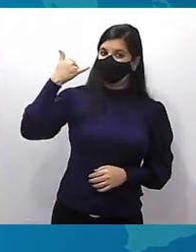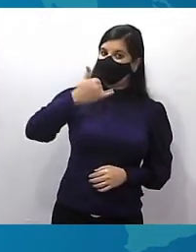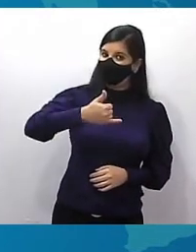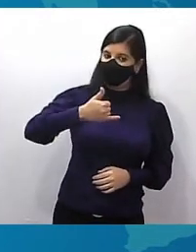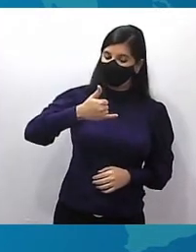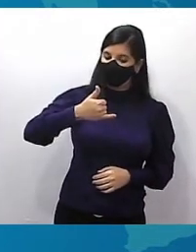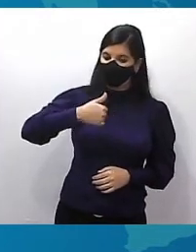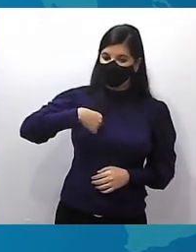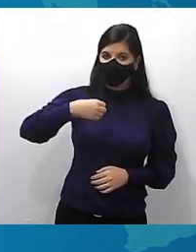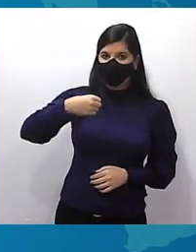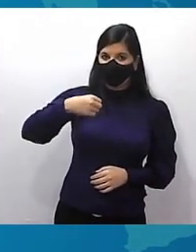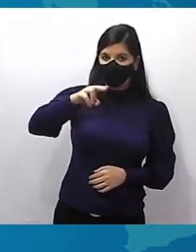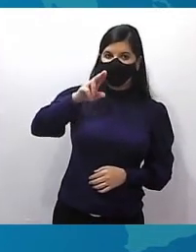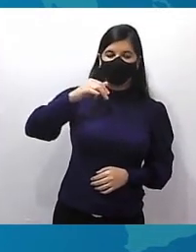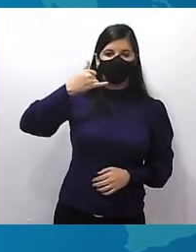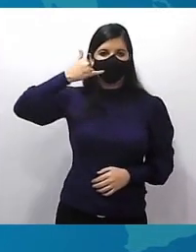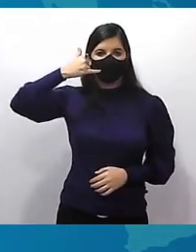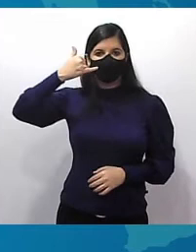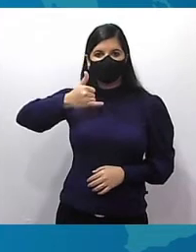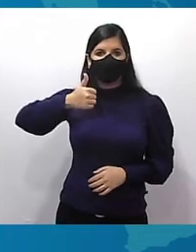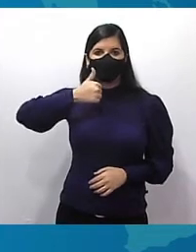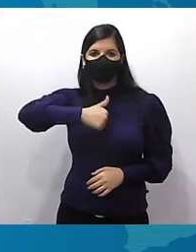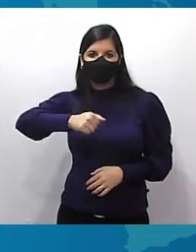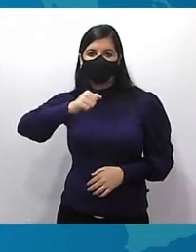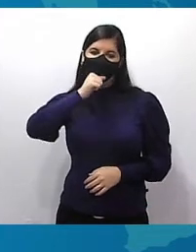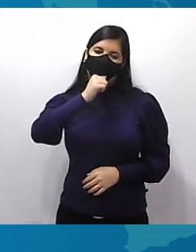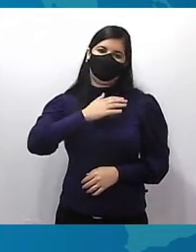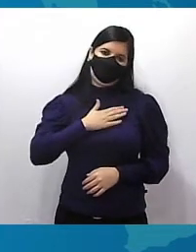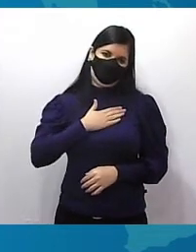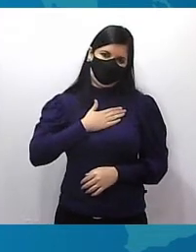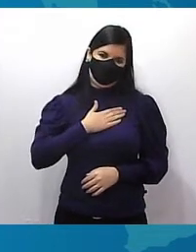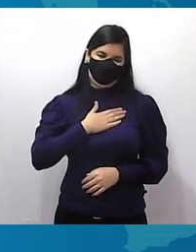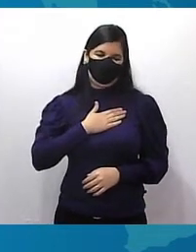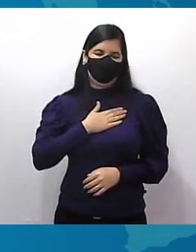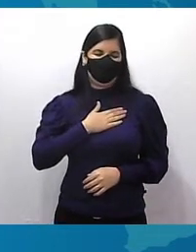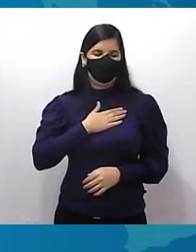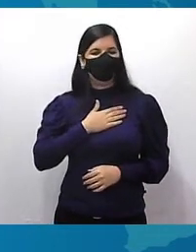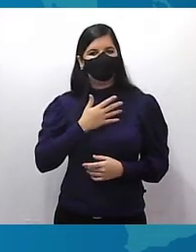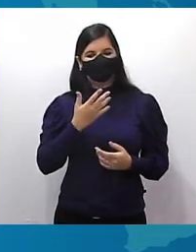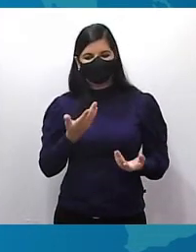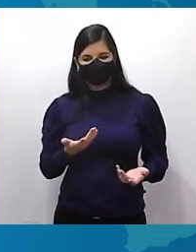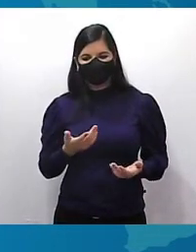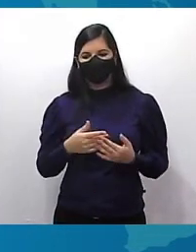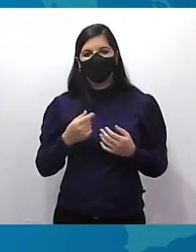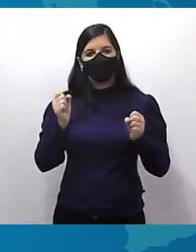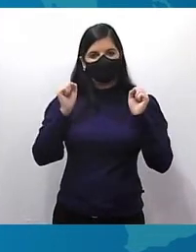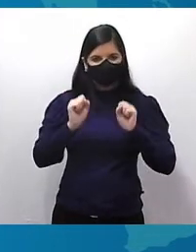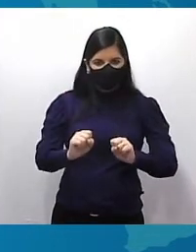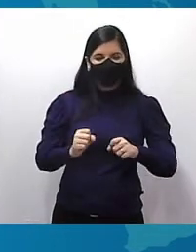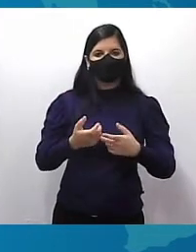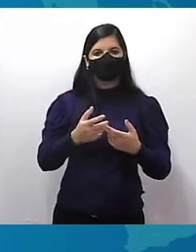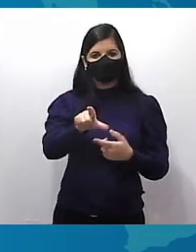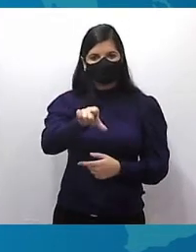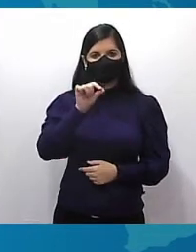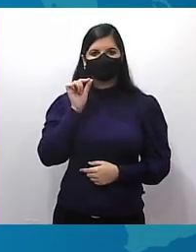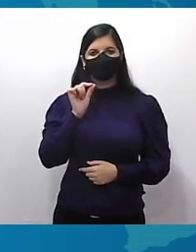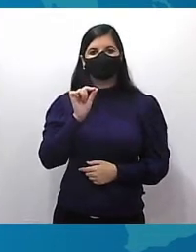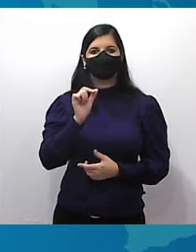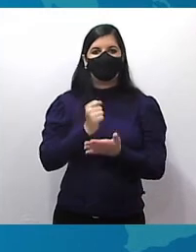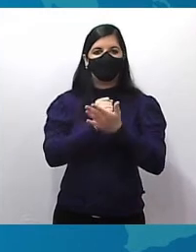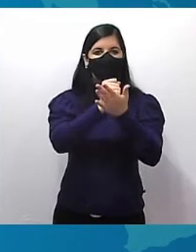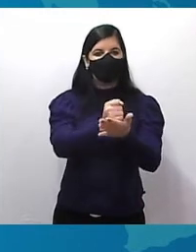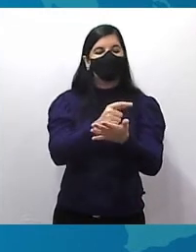call. Alguém que você vai ligar. I'm going to call to my mother. Eu vou ligar para minha mãe. Mas você pode também escolher, com o apoio